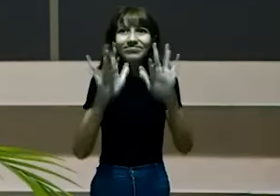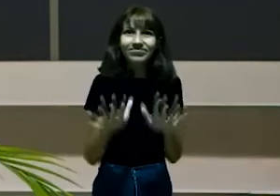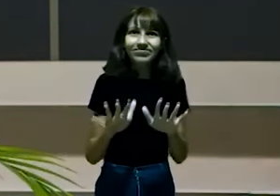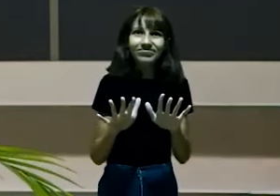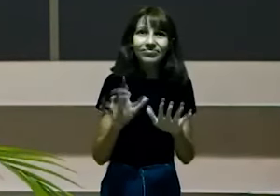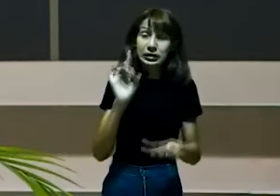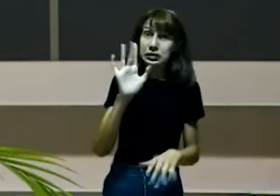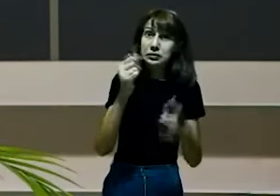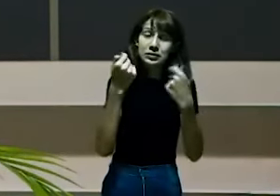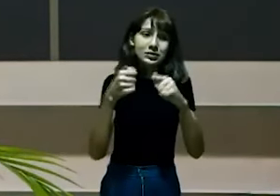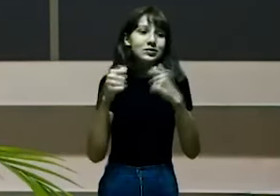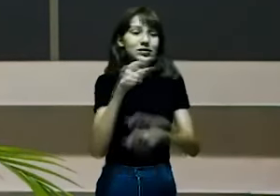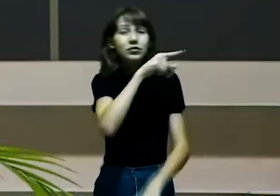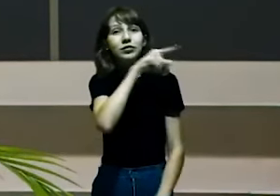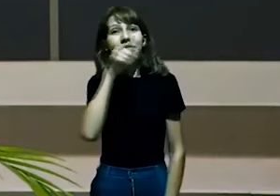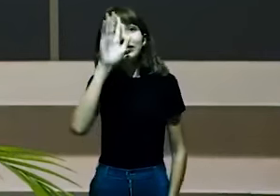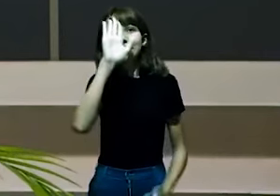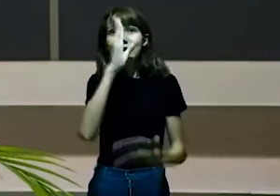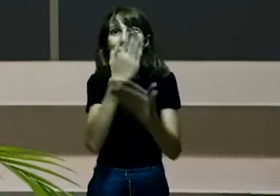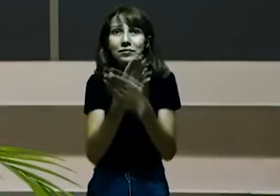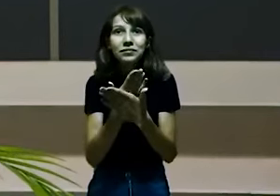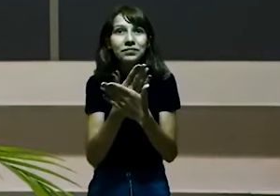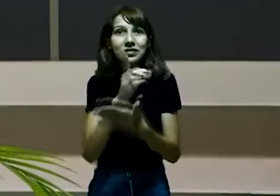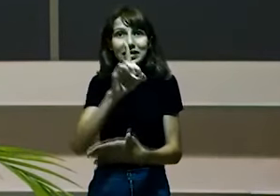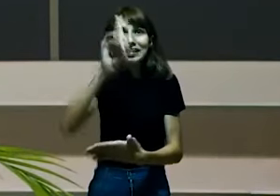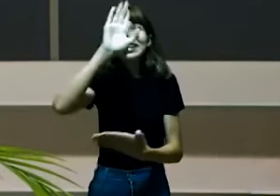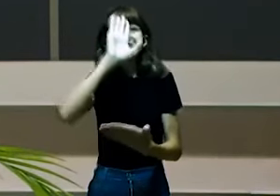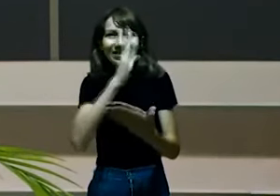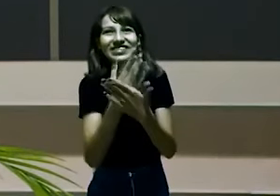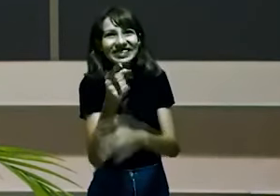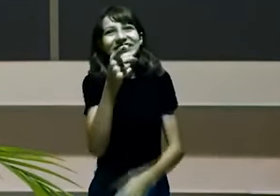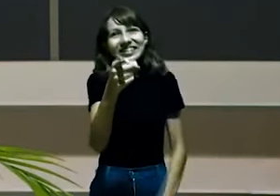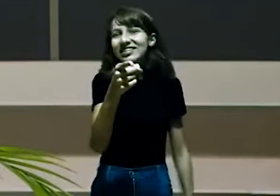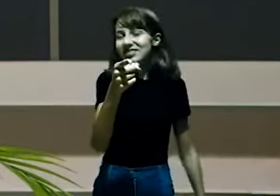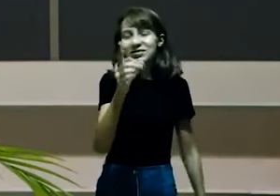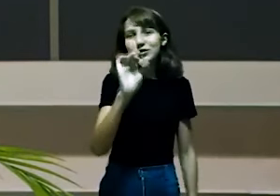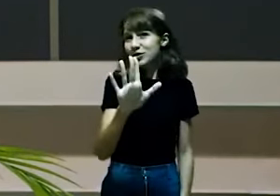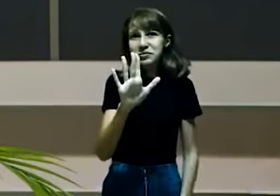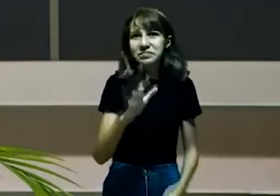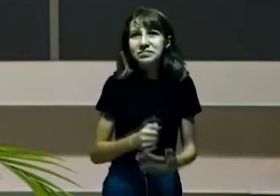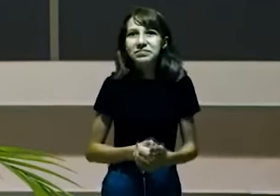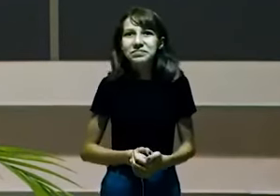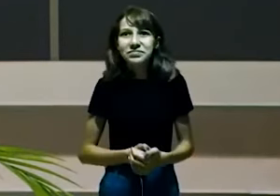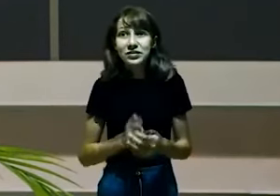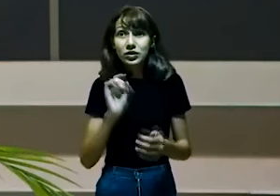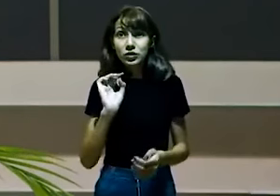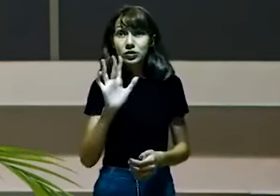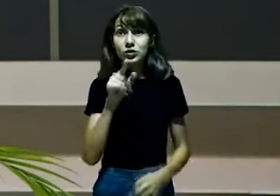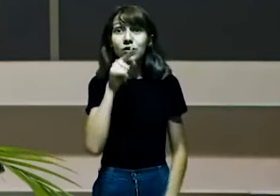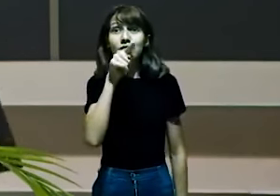precisa que você acredita que ele ainda confia em ti ele só precisa que você